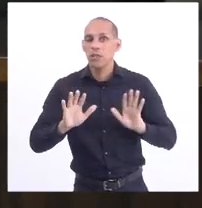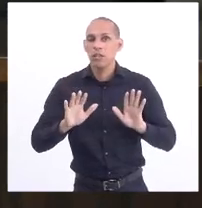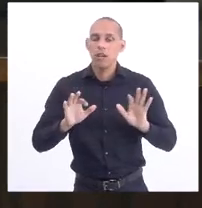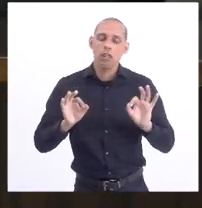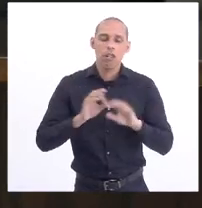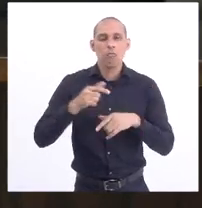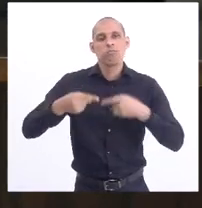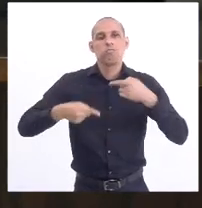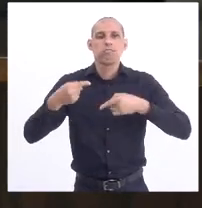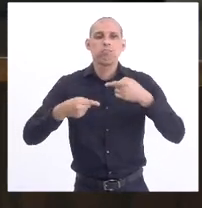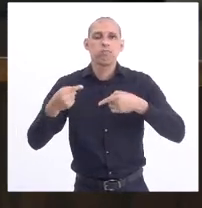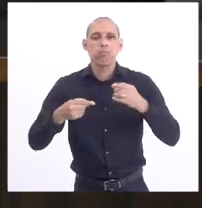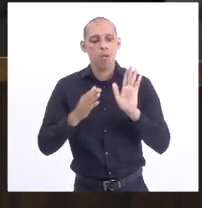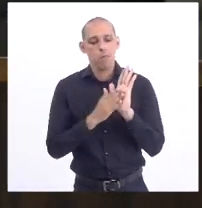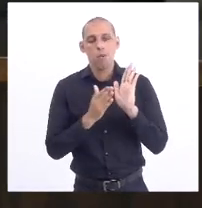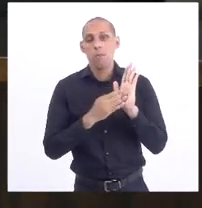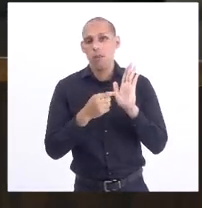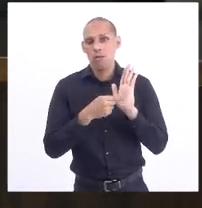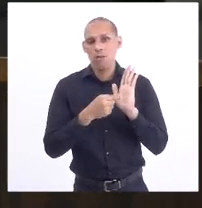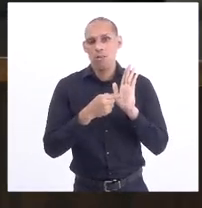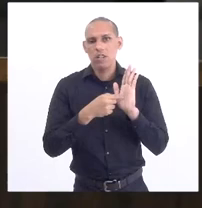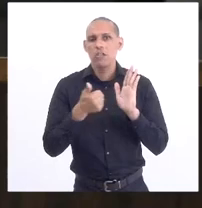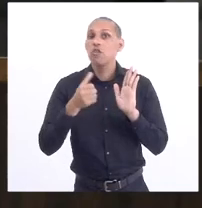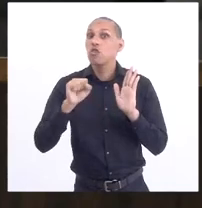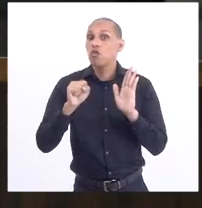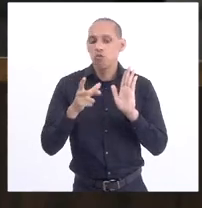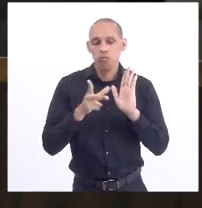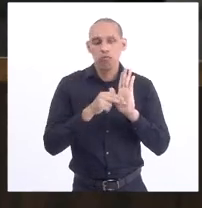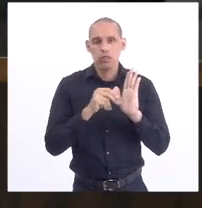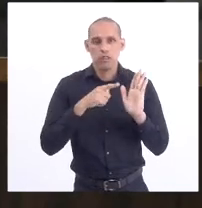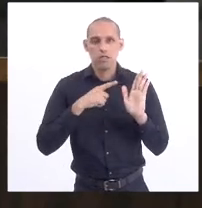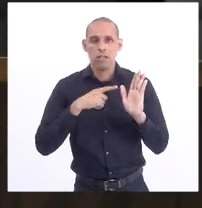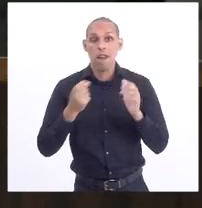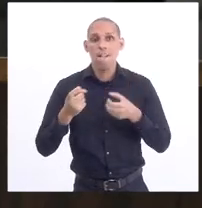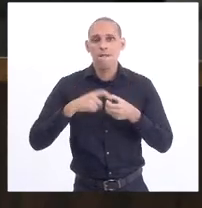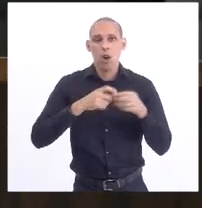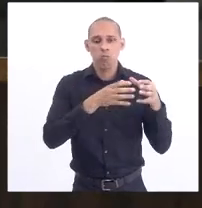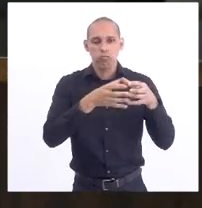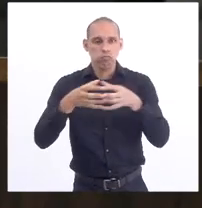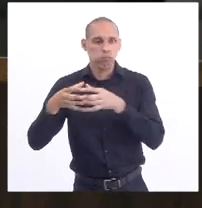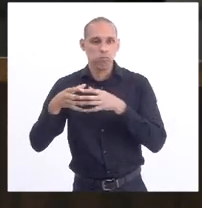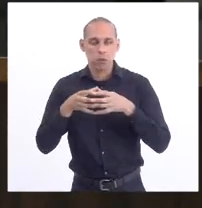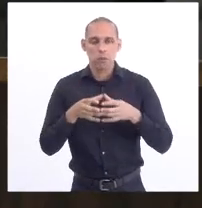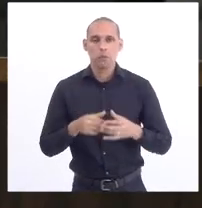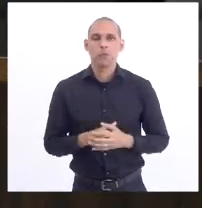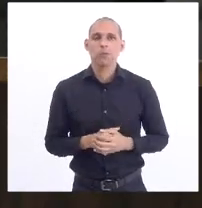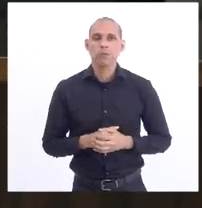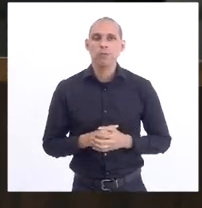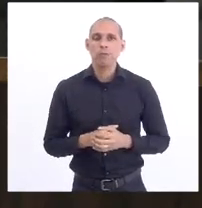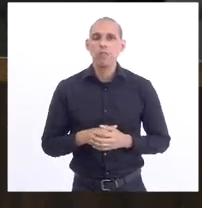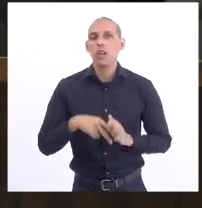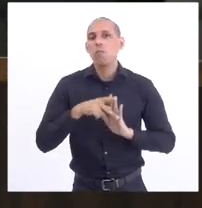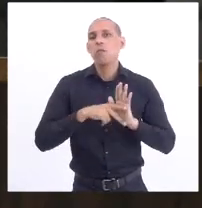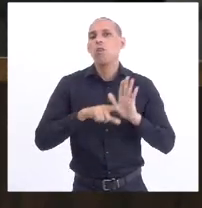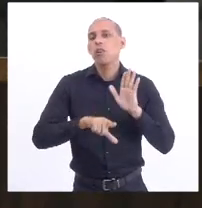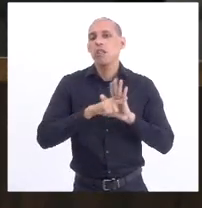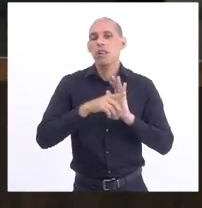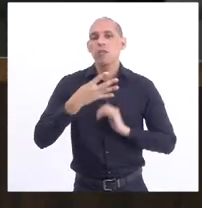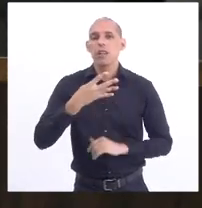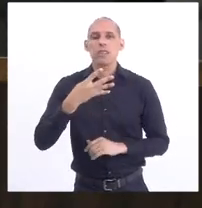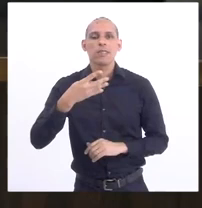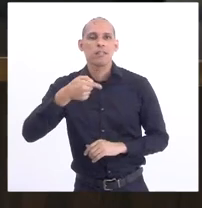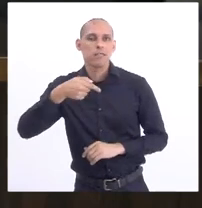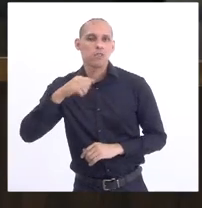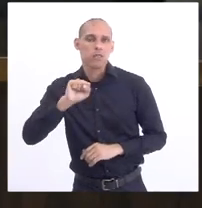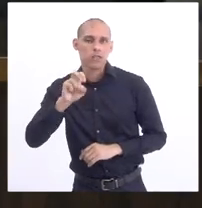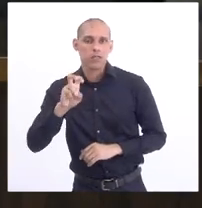encerra a discussão. A presente proposta recebeu 18 emendas e retorna às comissões. Projeto de lei 4785 de